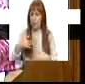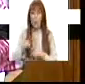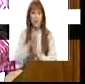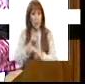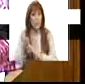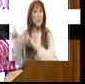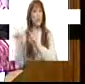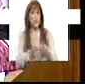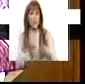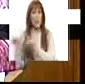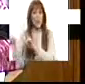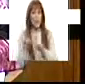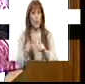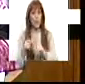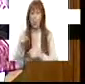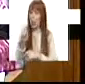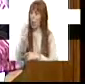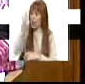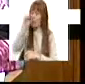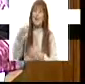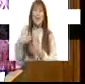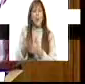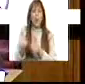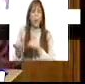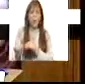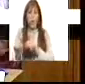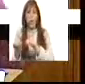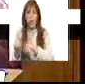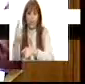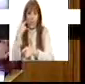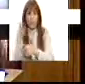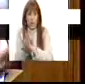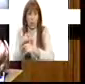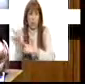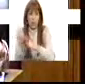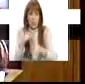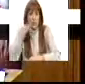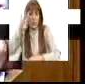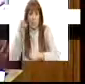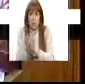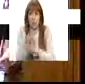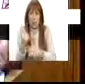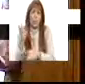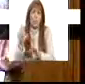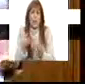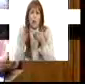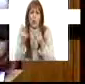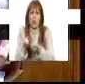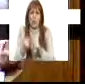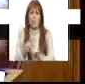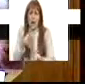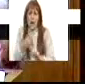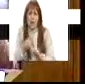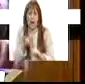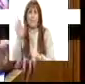que é o setor dos transportes, o anterior Governo deu também passos, e digo o setor dos transportes porque, como sabemos, é um dos setores que mais contribui para as emissões